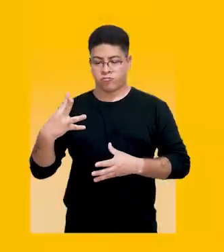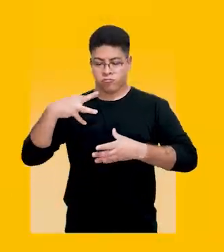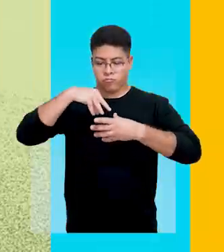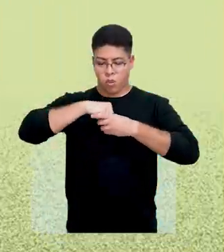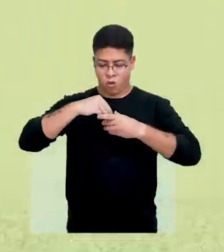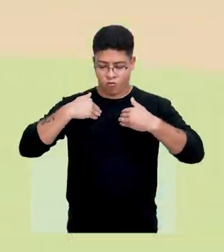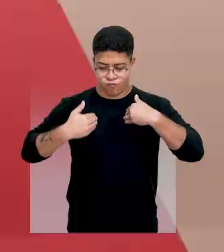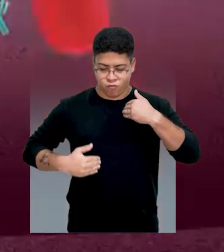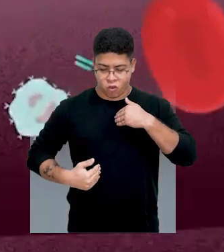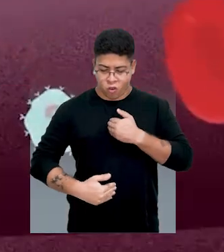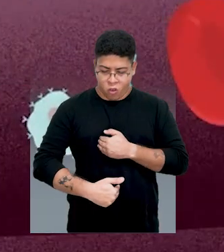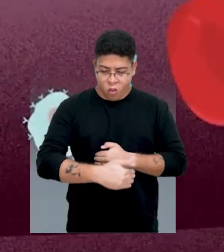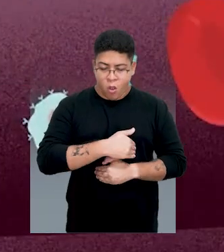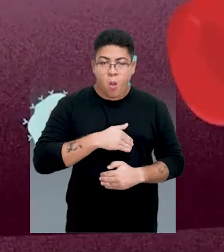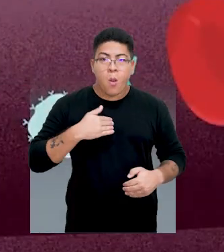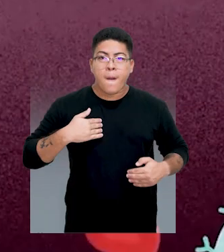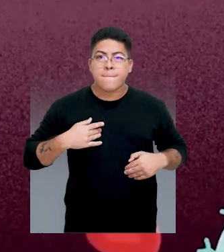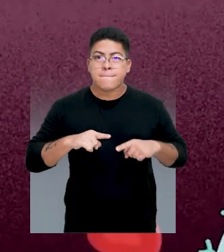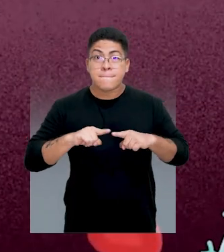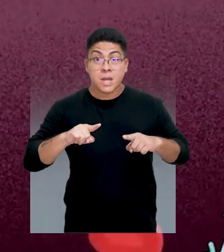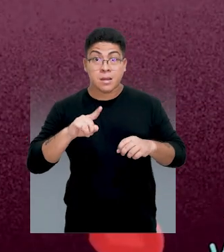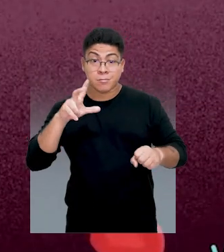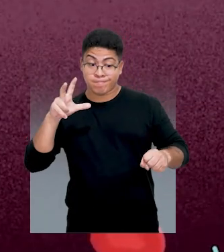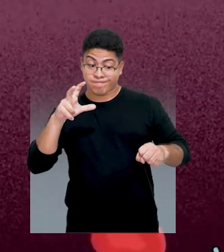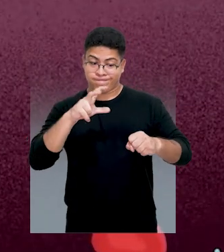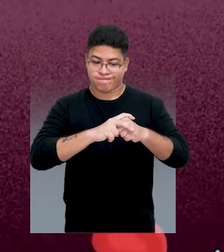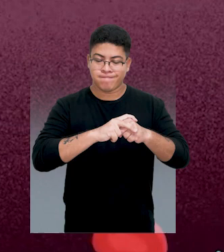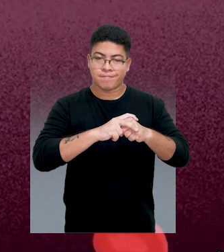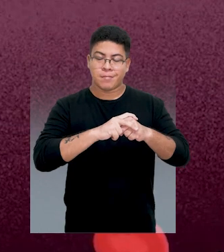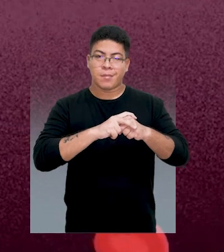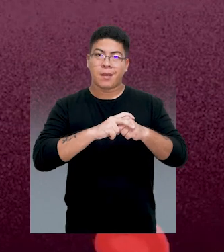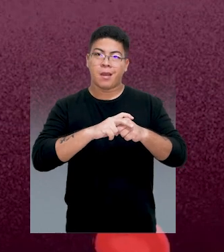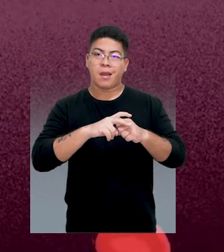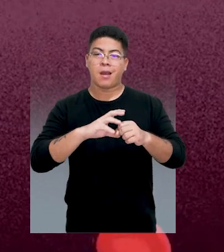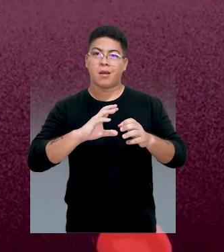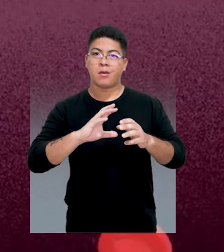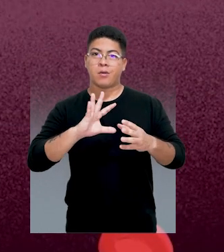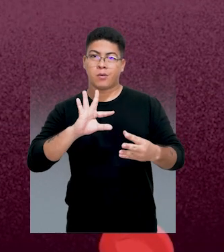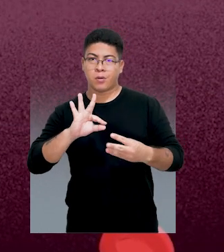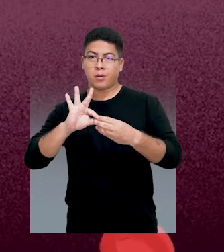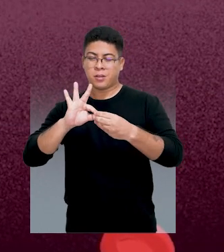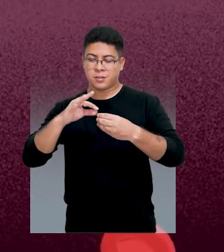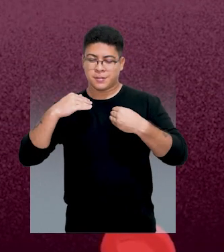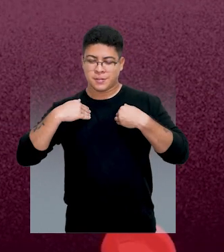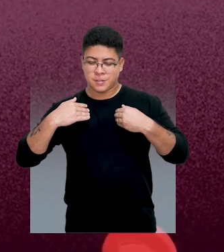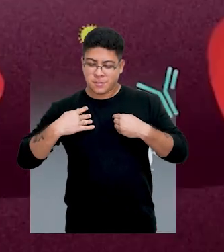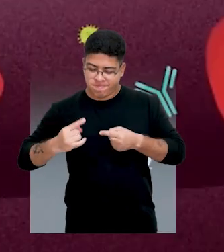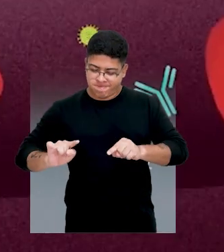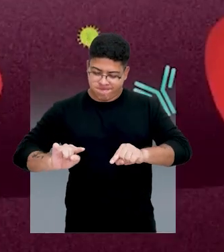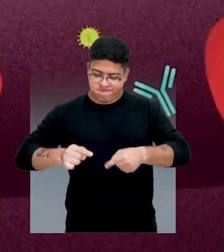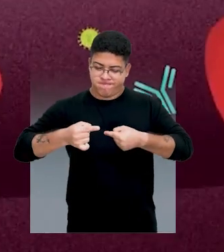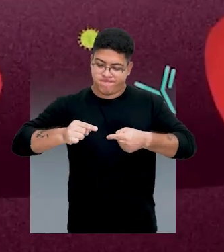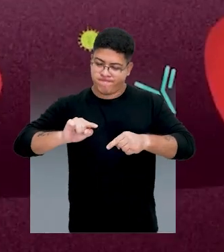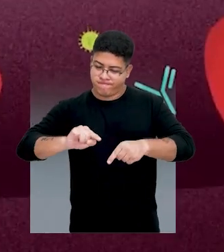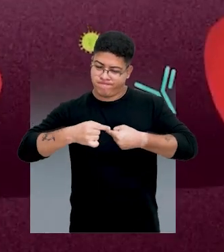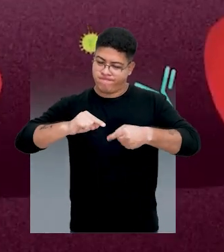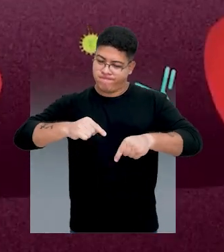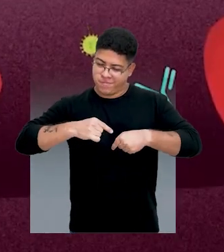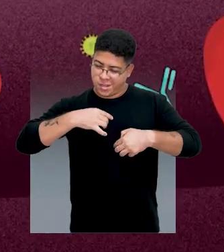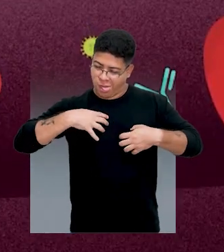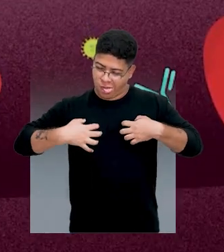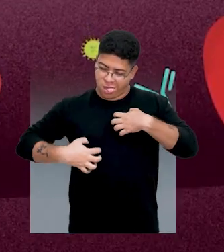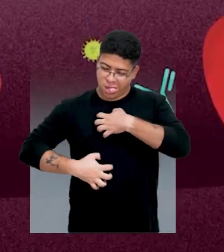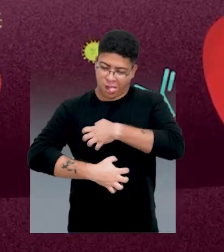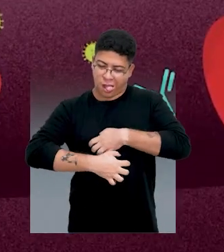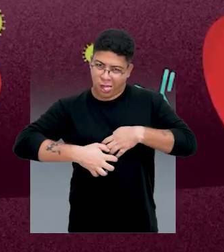corretamente. Porém, na presença do vírus da imunodeficiência humana, há um estímulo persistente do sistema imune, o que gera um desequilíbrio